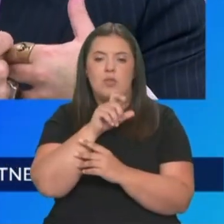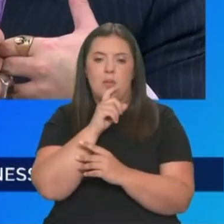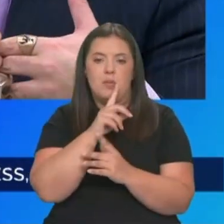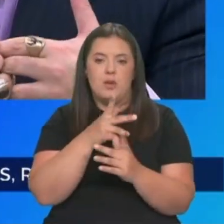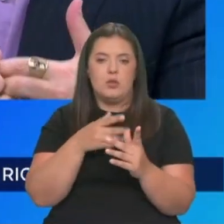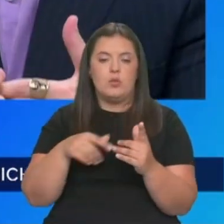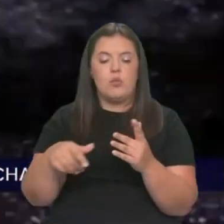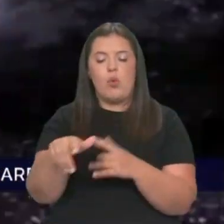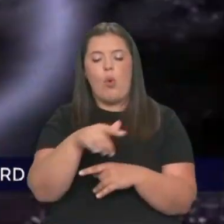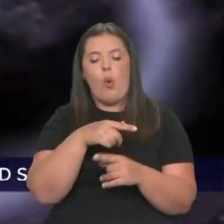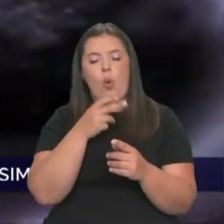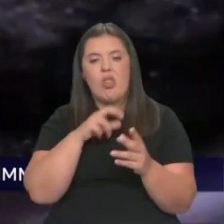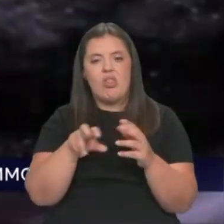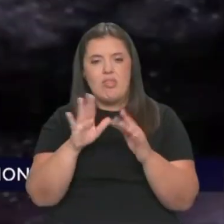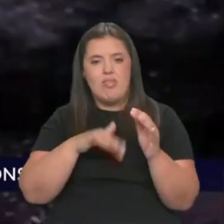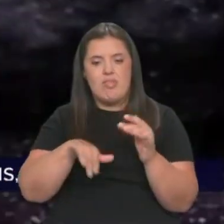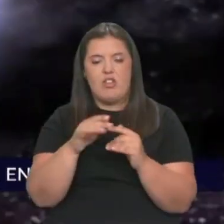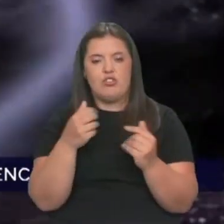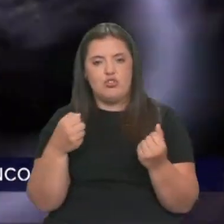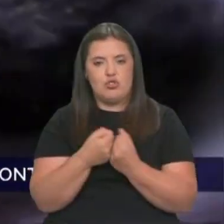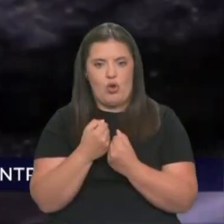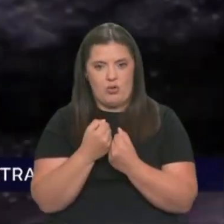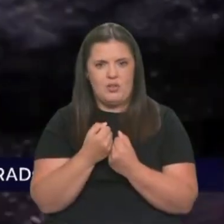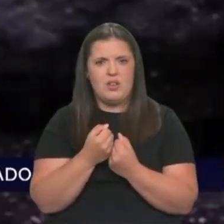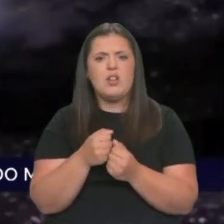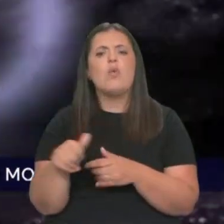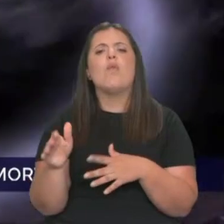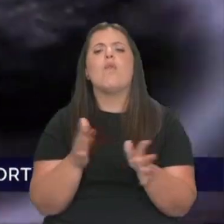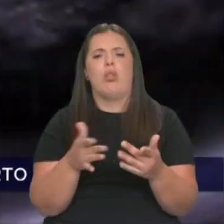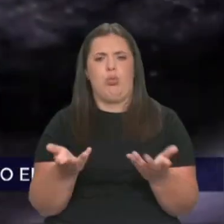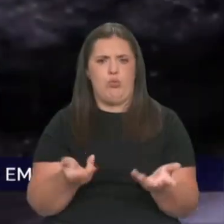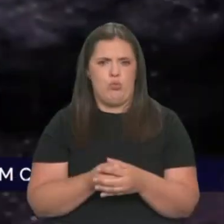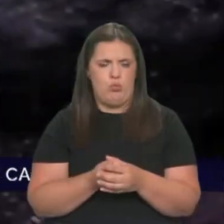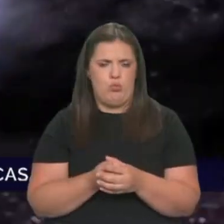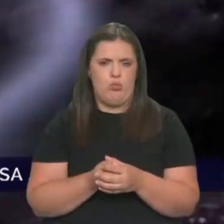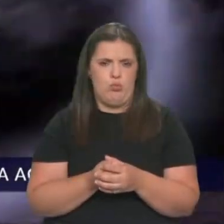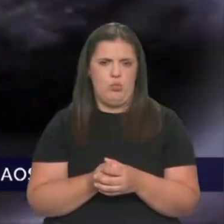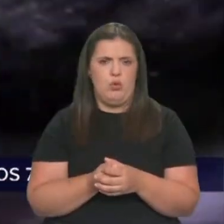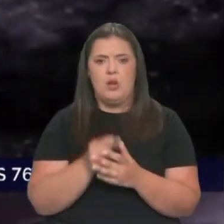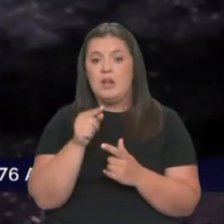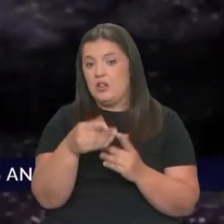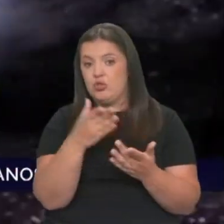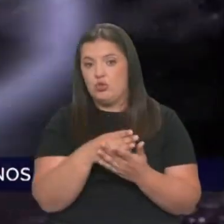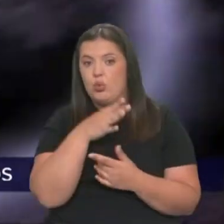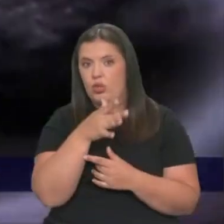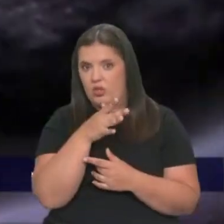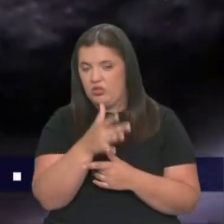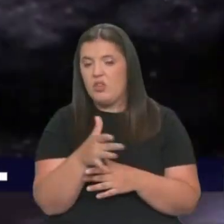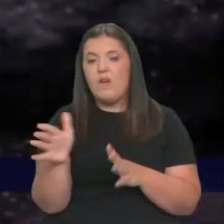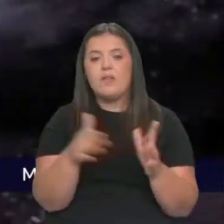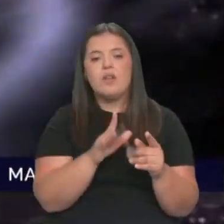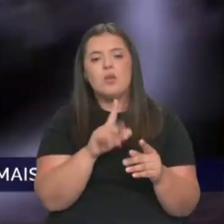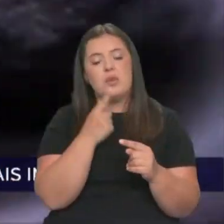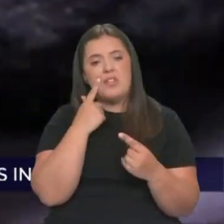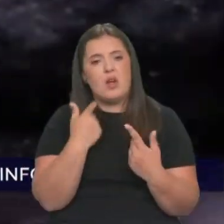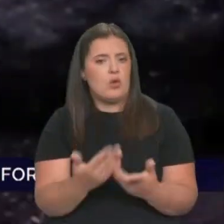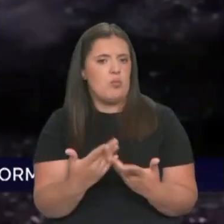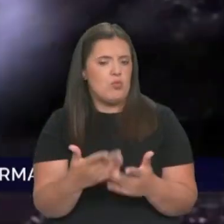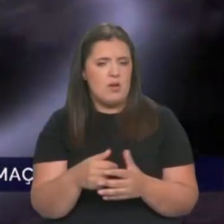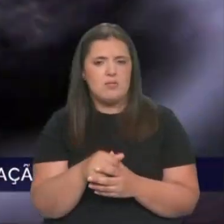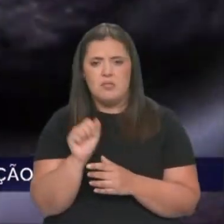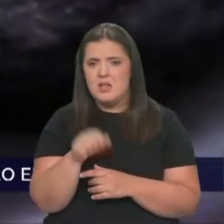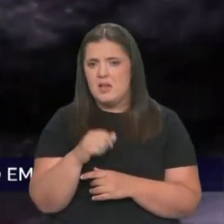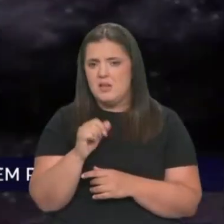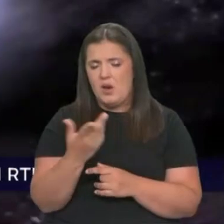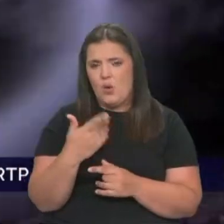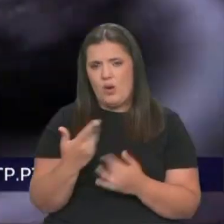choque, mas, então e o vento? Este estudo diz o seguinte, este vento é contemporâneo. Sim, nós agora